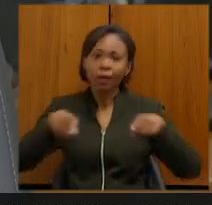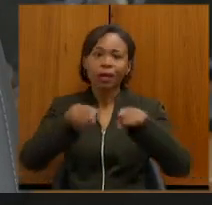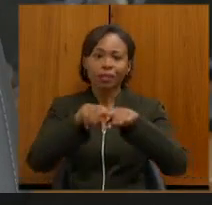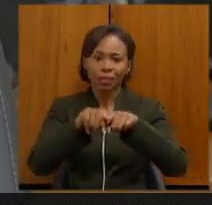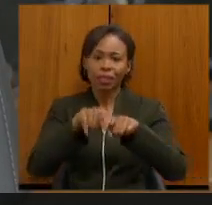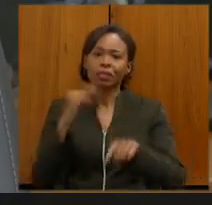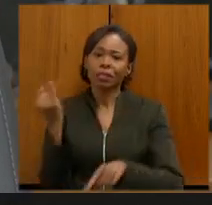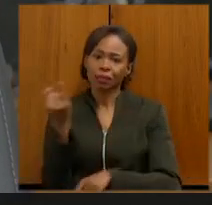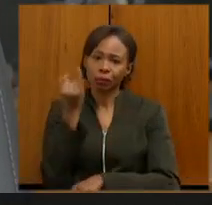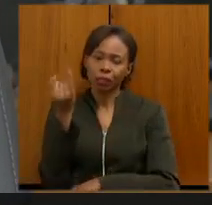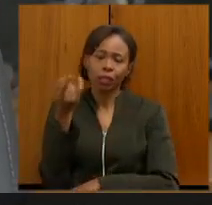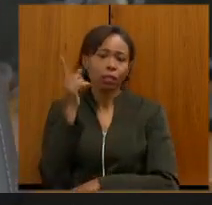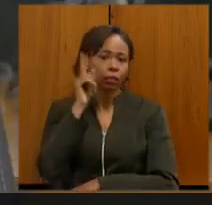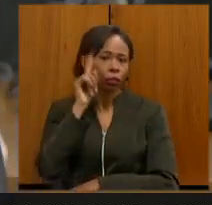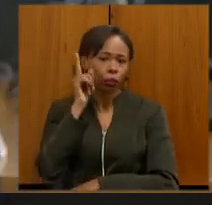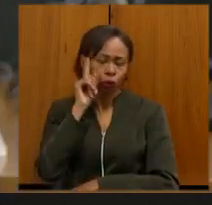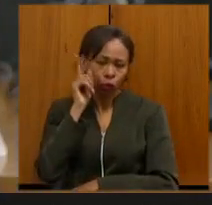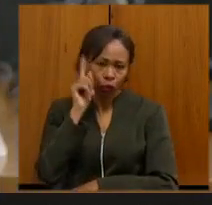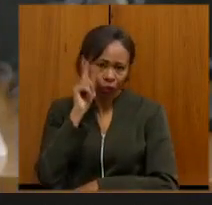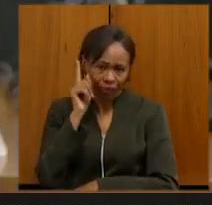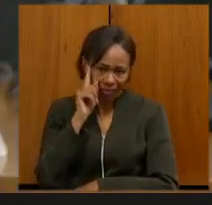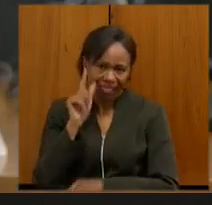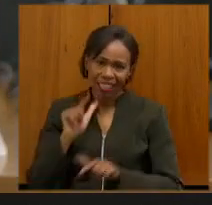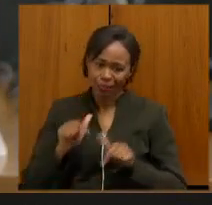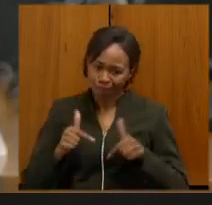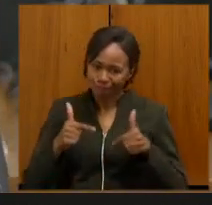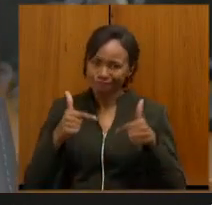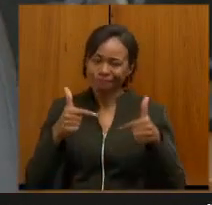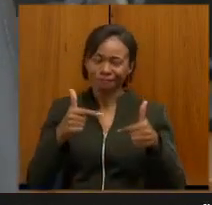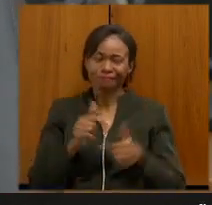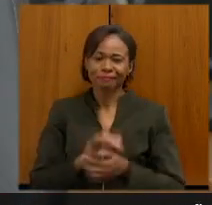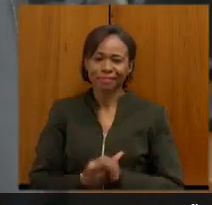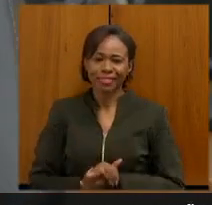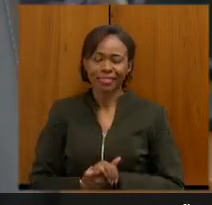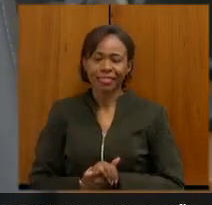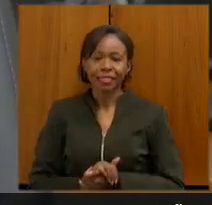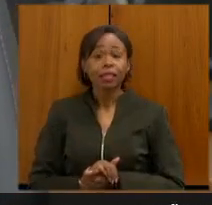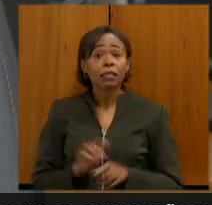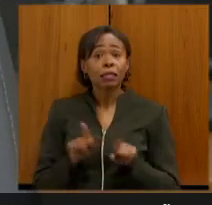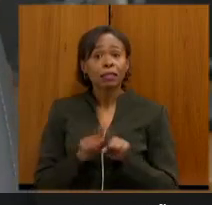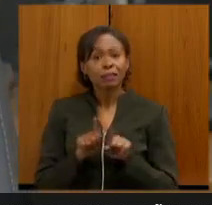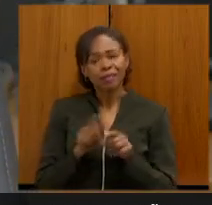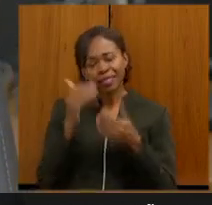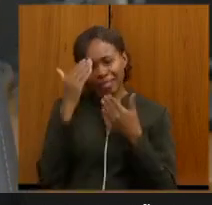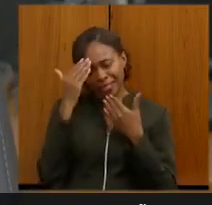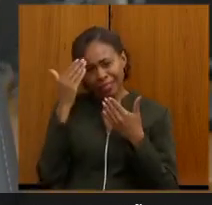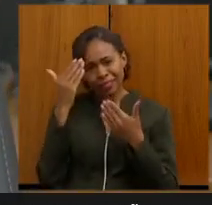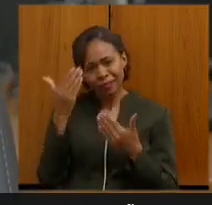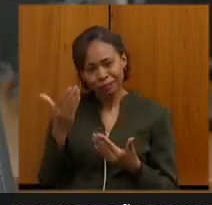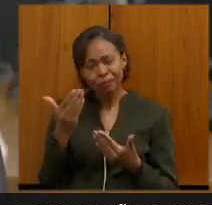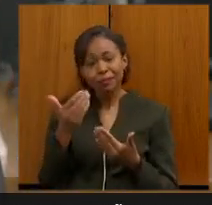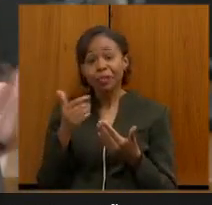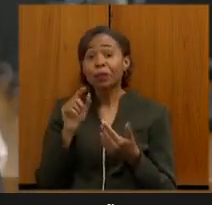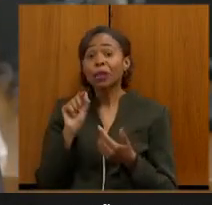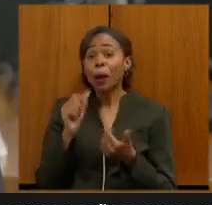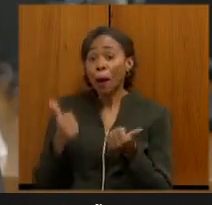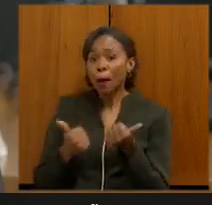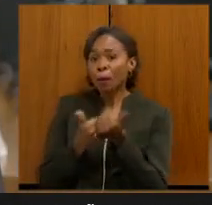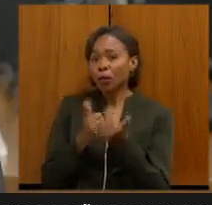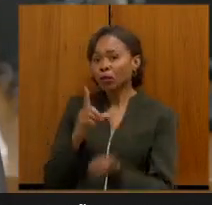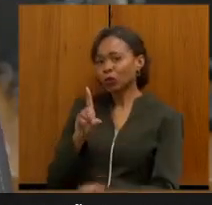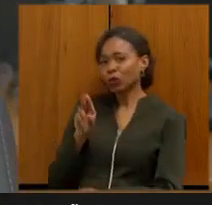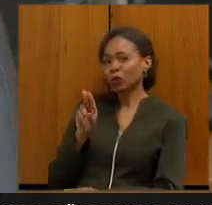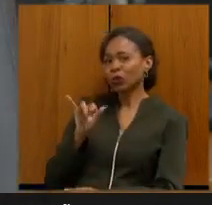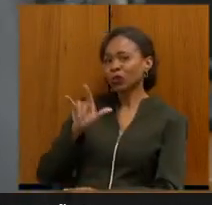bem importante todos os dias no nosso fazer queria também agradecer né o o apoio do